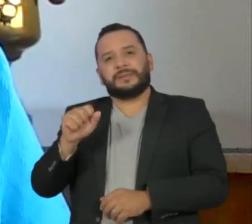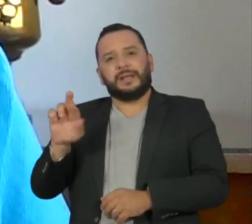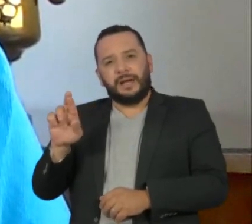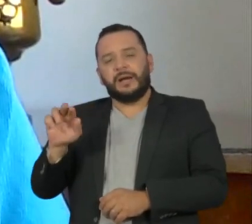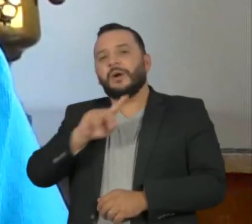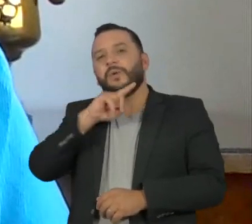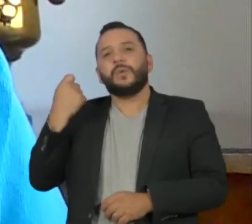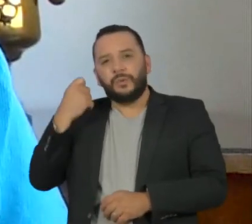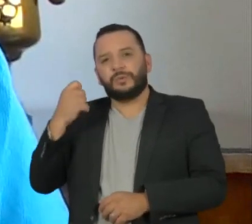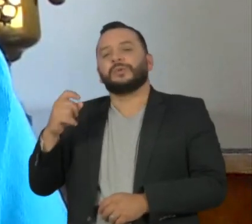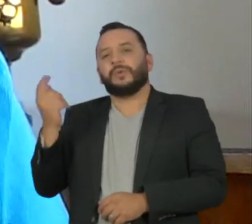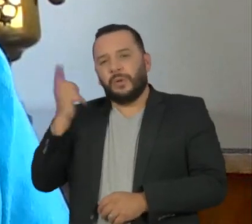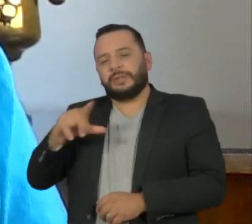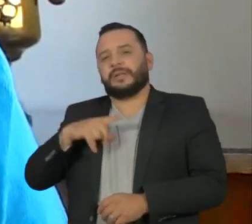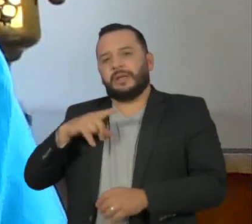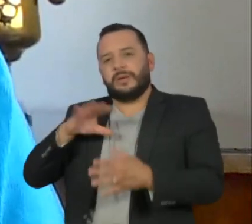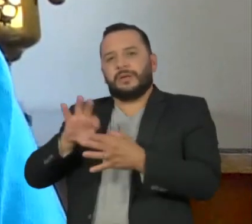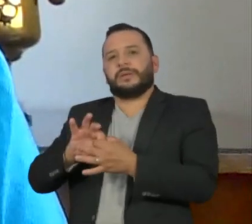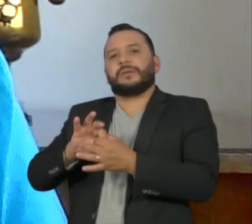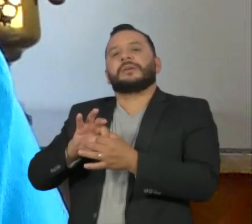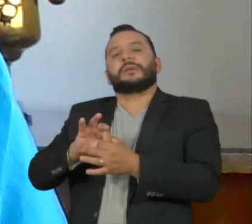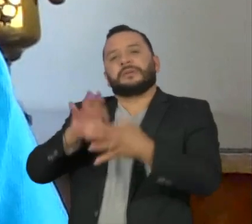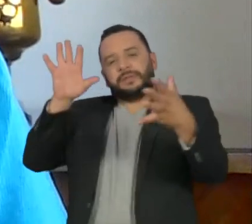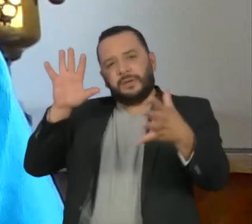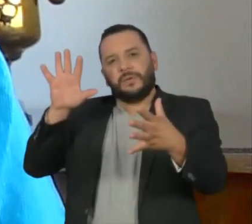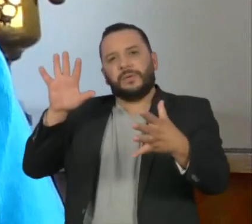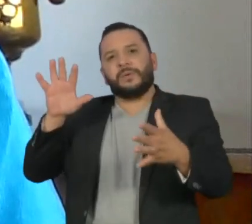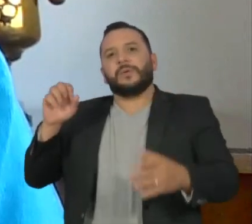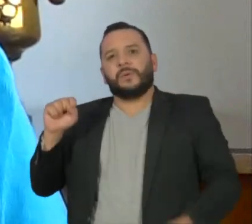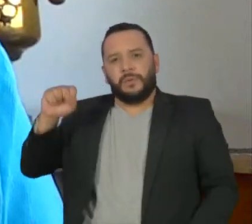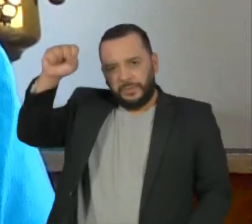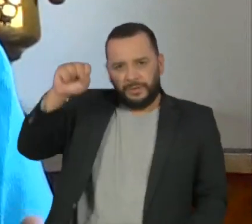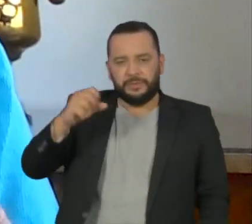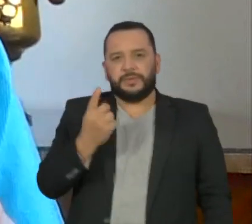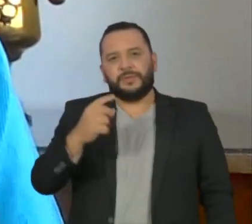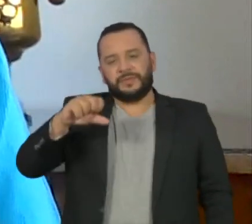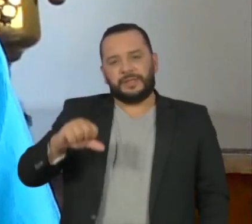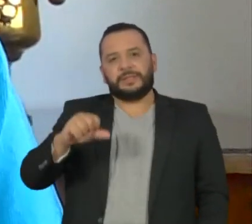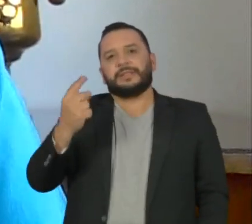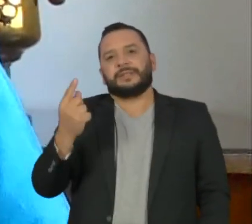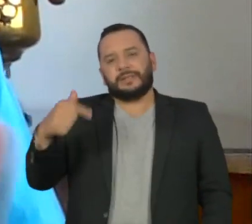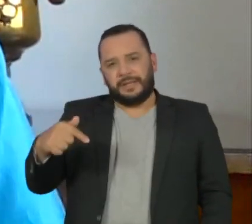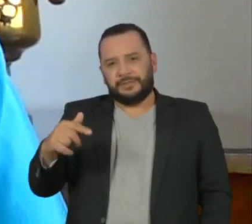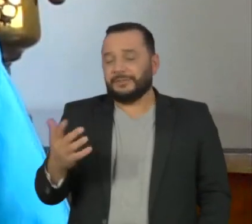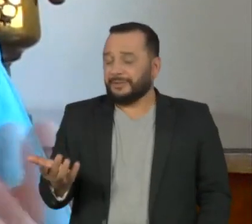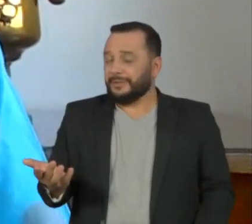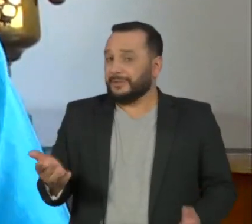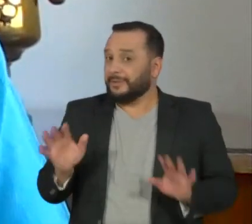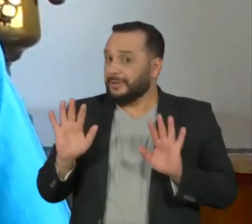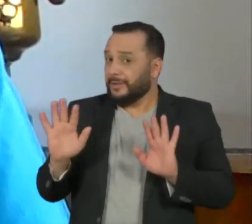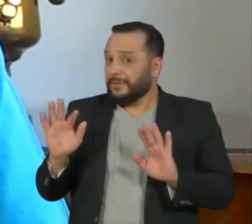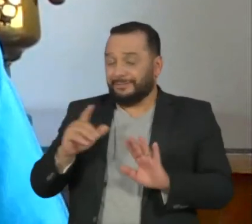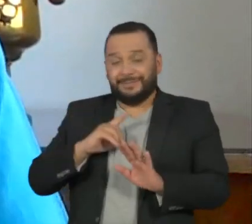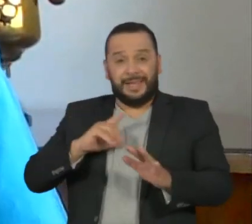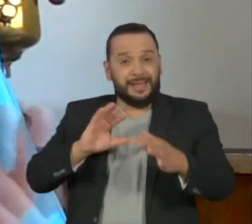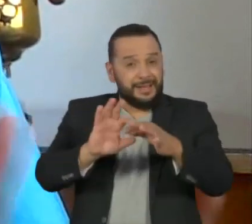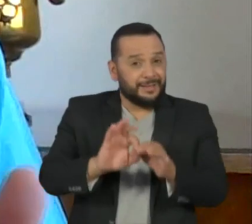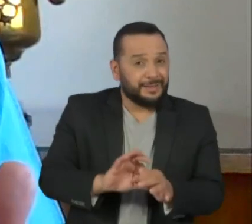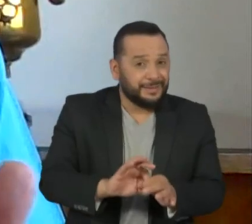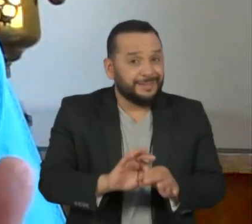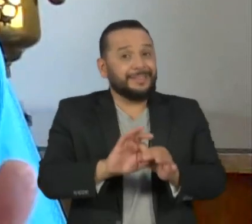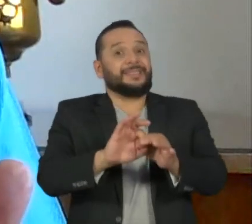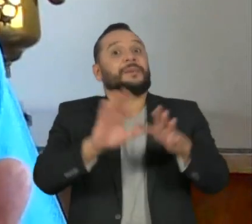russo tivesse feito a Revolução Comunista de 1917. Então, é uma coisa assim, meio... É só